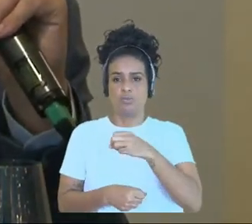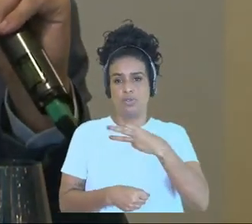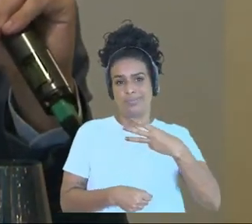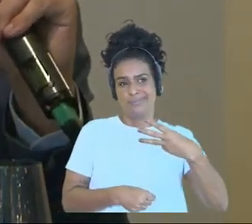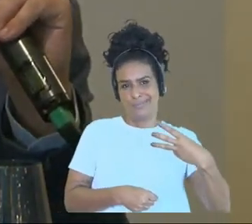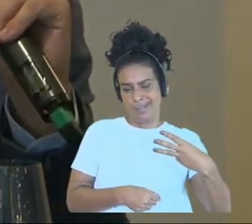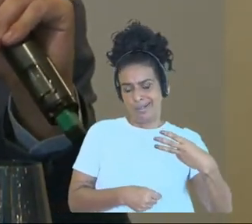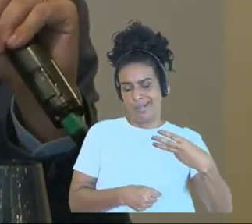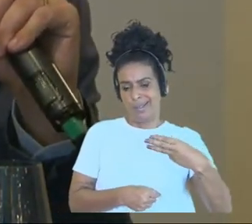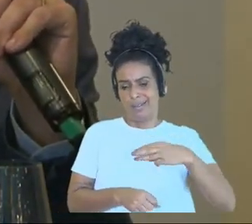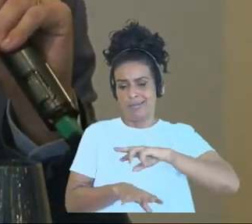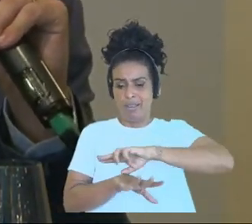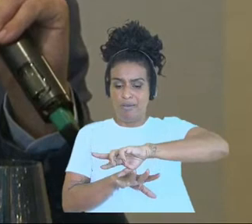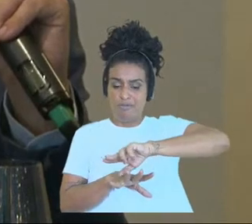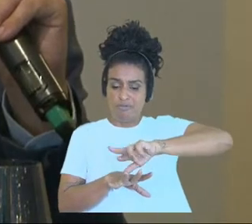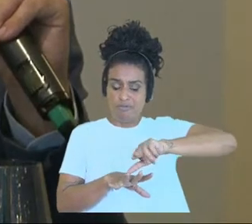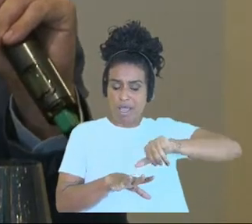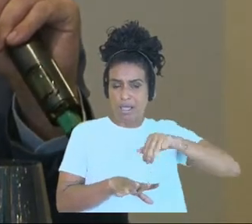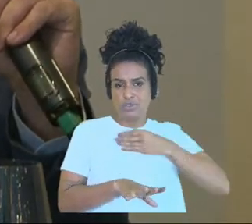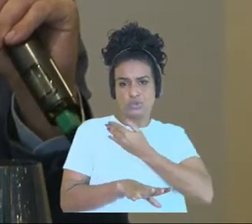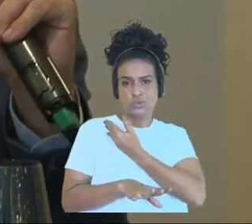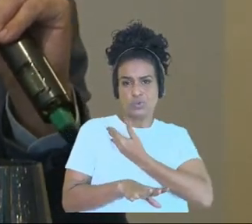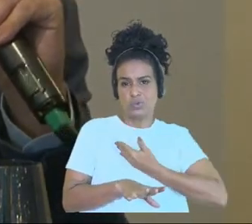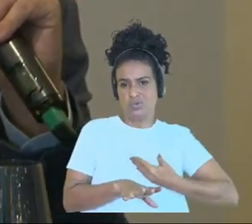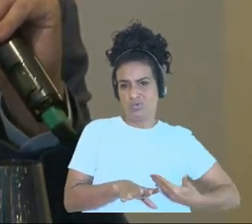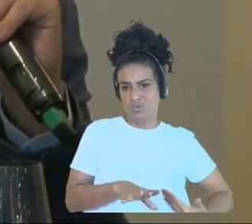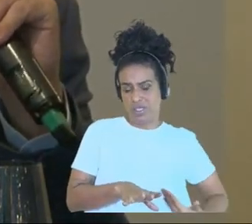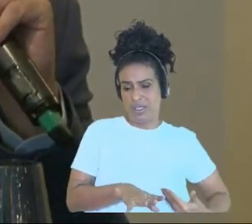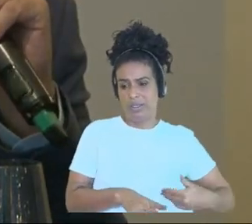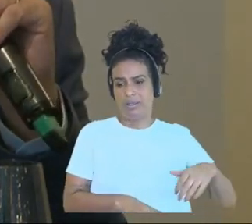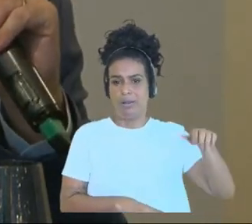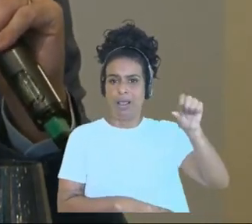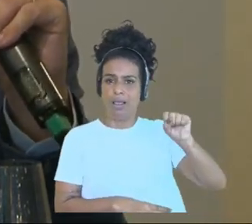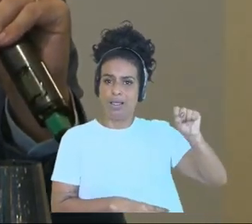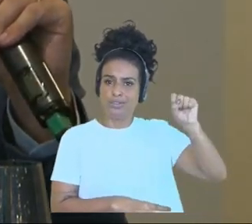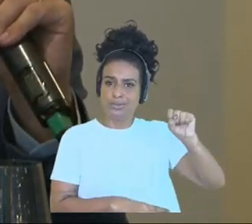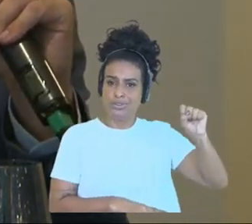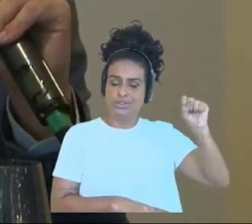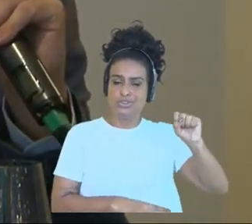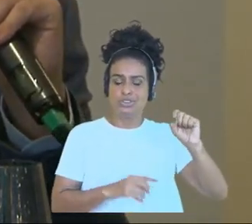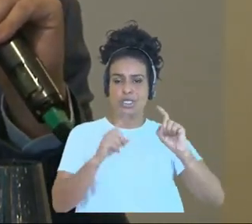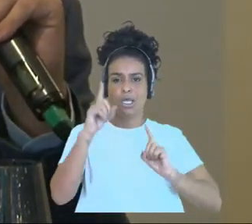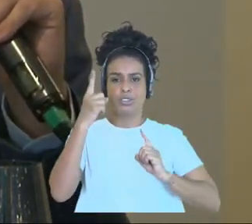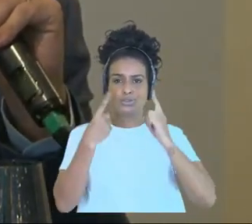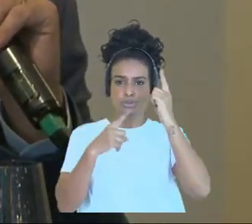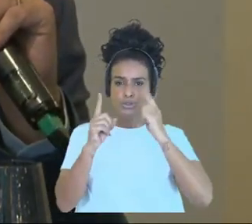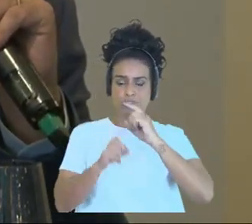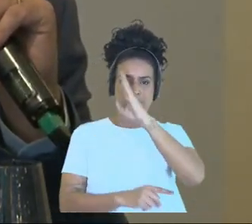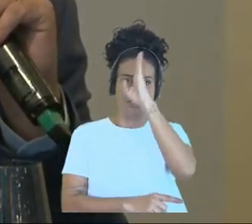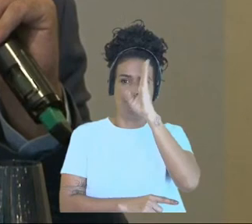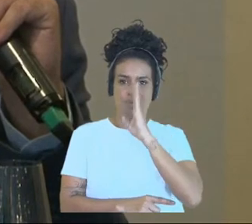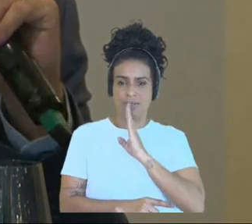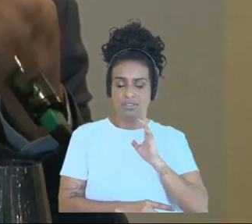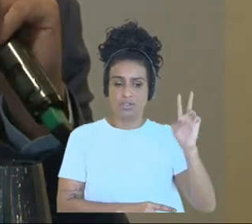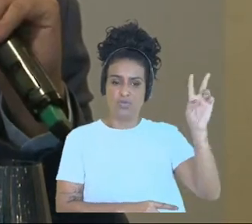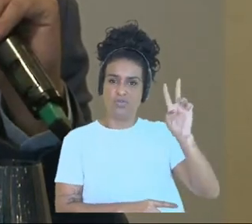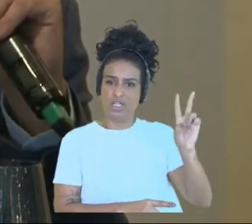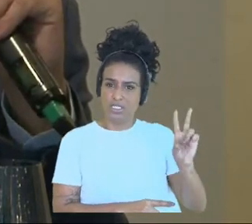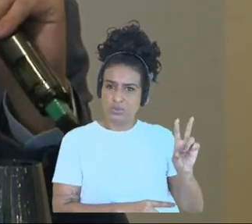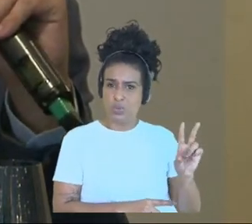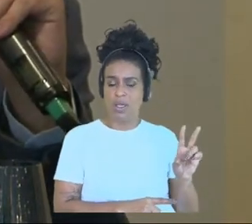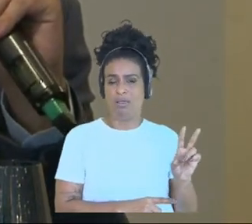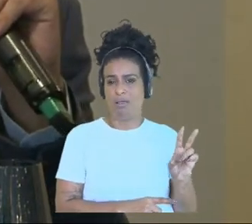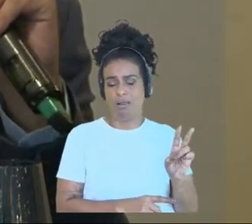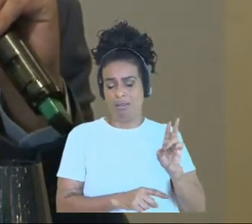Sul, vários governos de esquerda foram eleitos em vários países, Argentina, Chile, Brasil, Venezuela, tinha já o Chávez, Evo Morales,